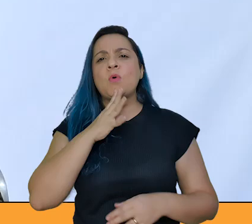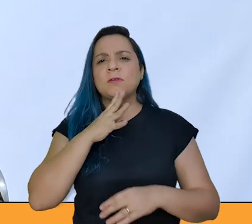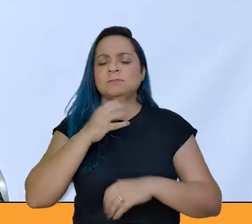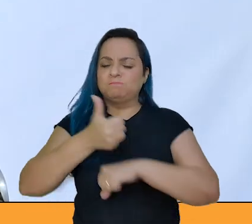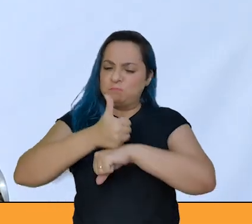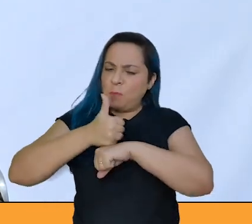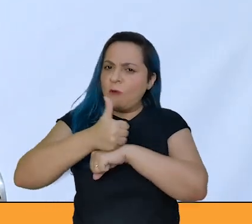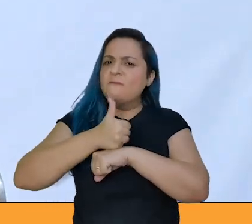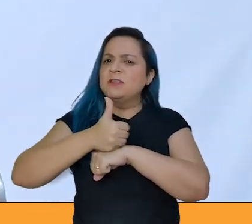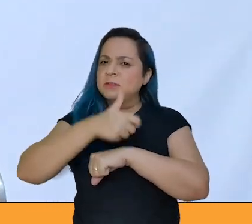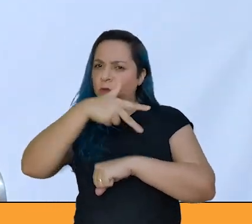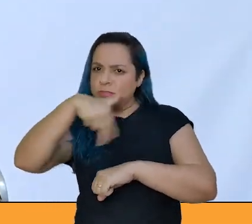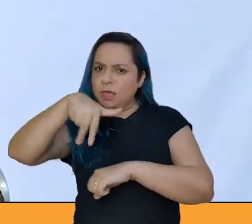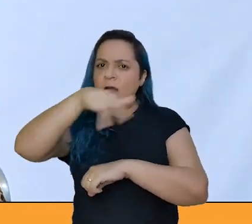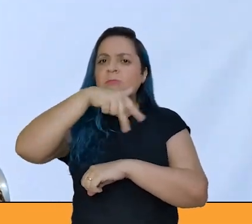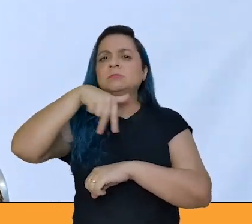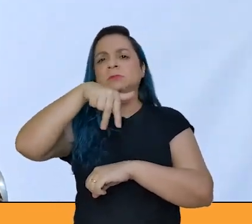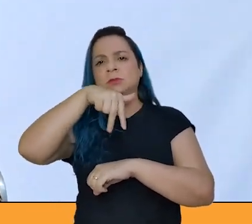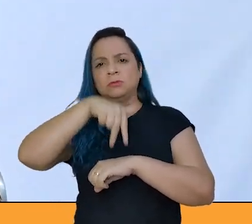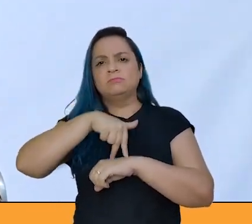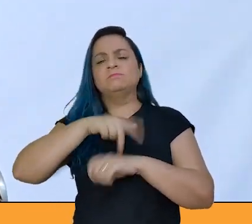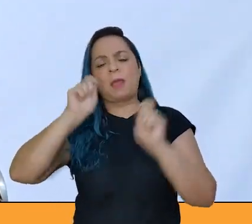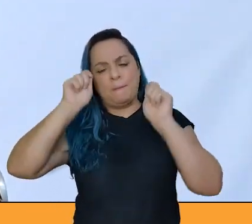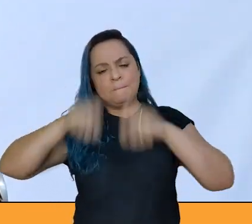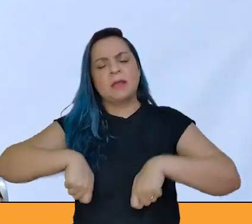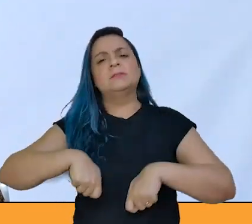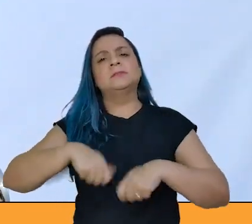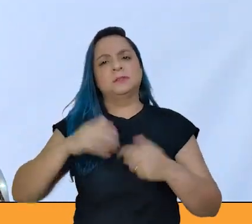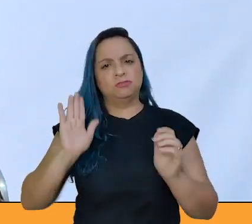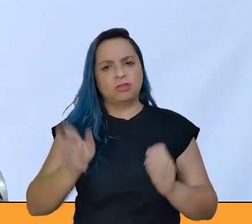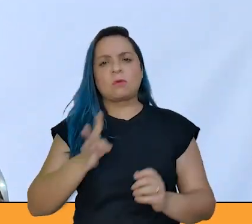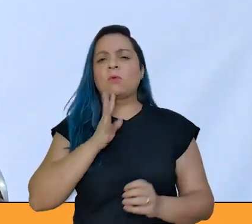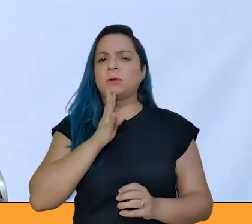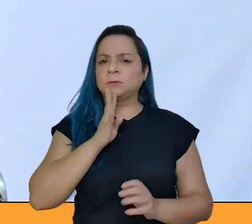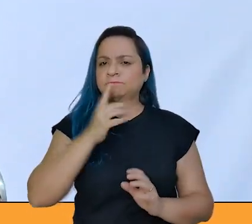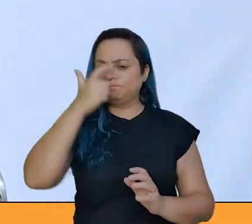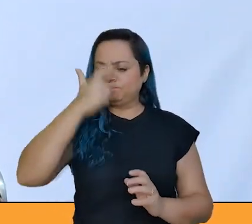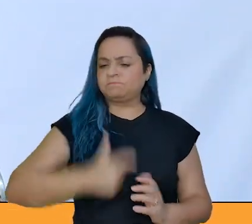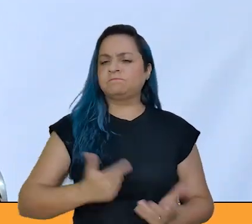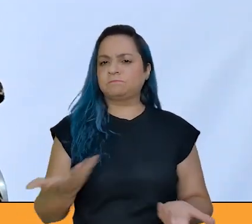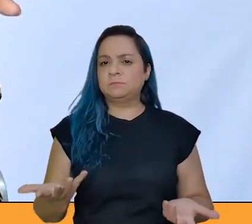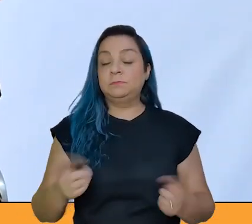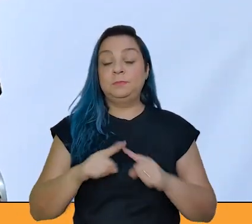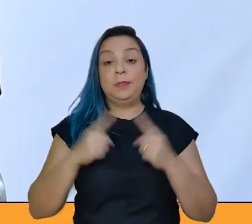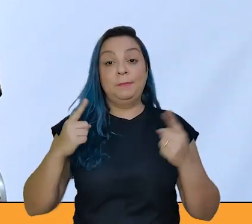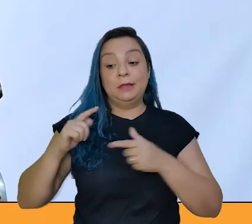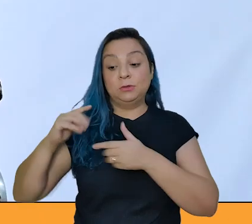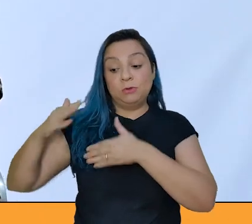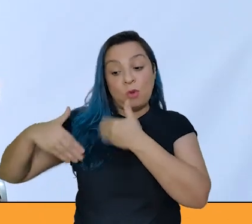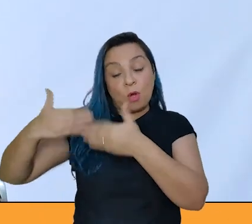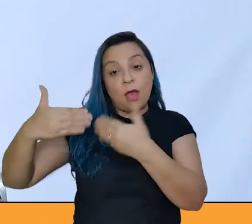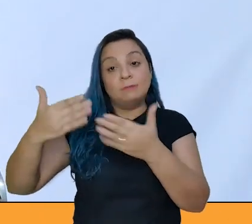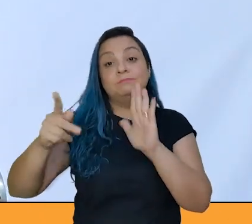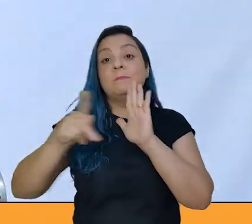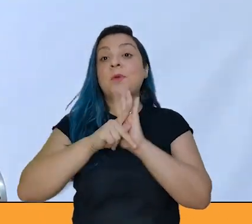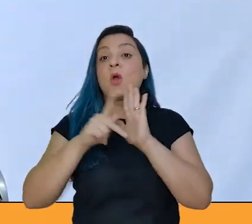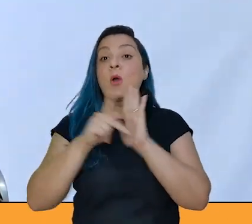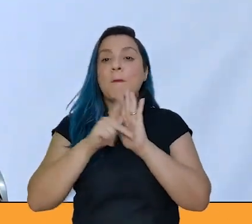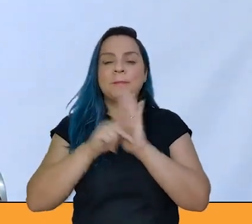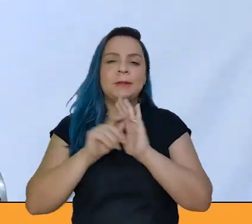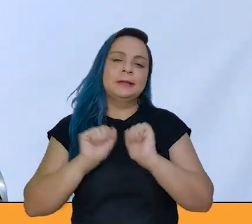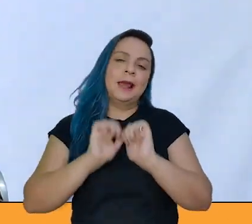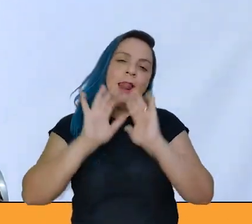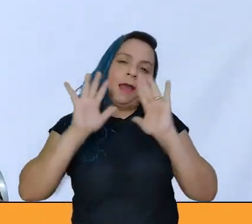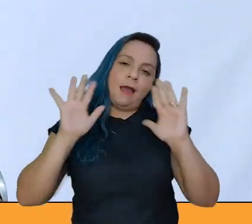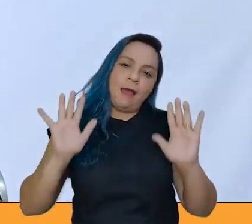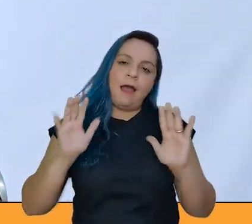profissionalmente, uma profissional da dança, uma profissional capacitada e reconhecida da dança, mas com uma trajetória totalmente autoral. E claro